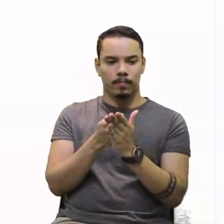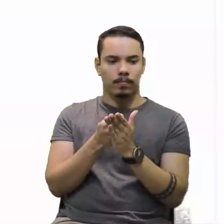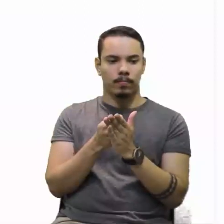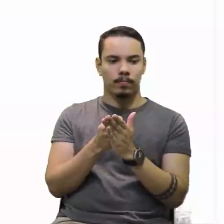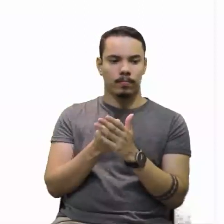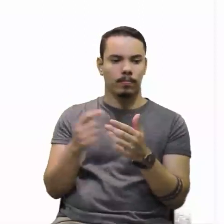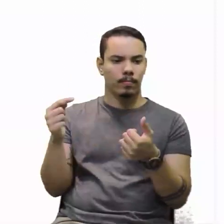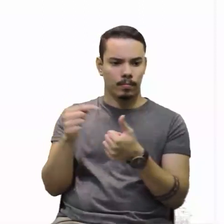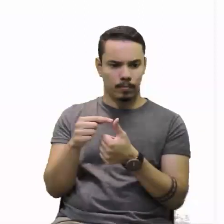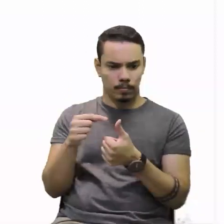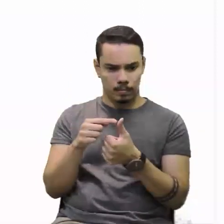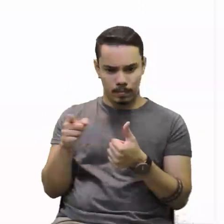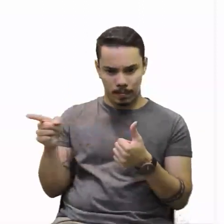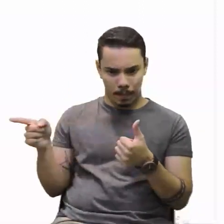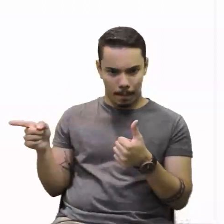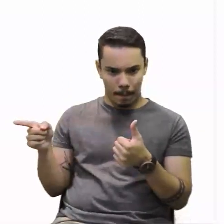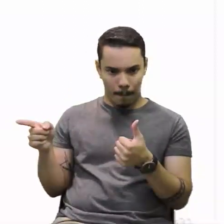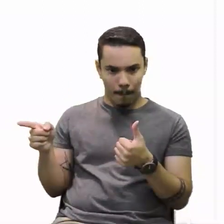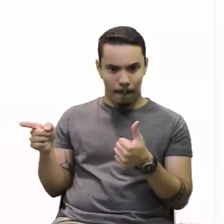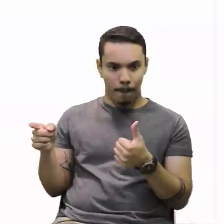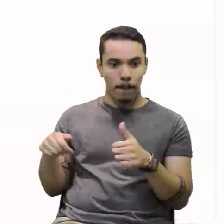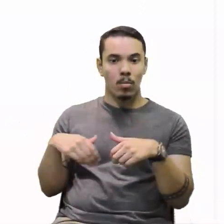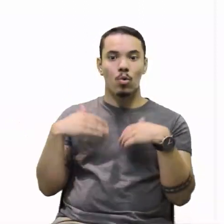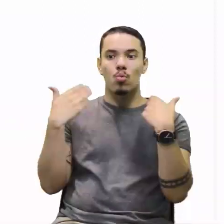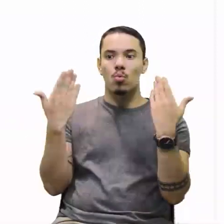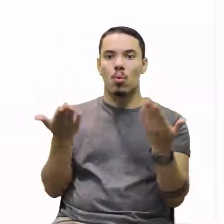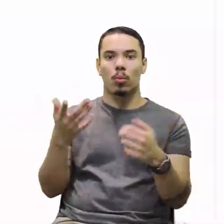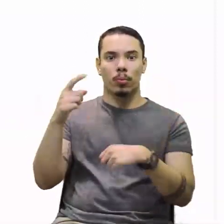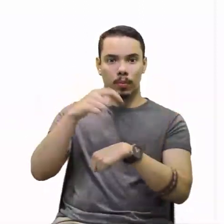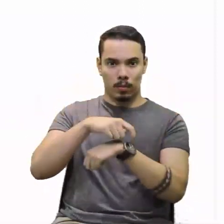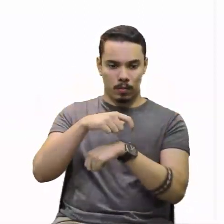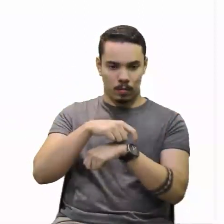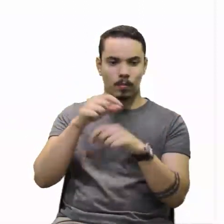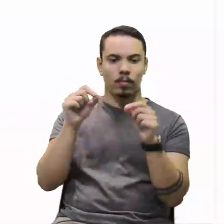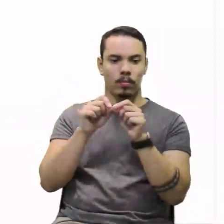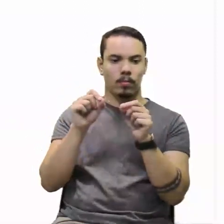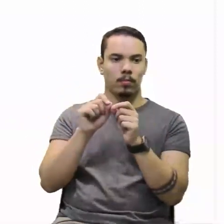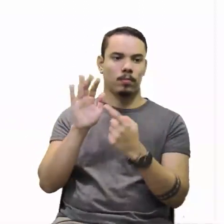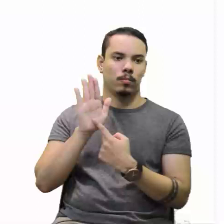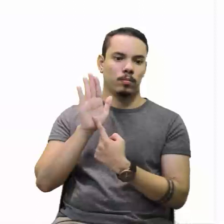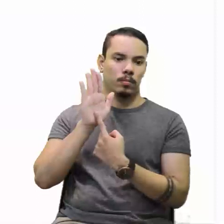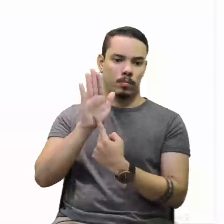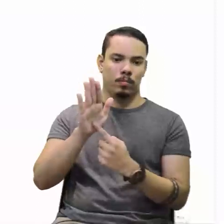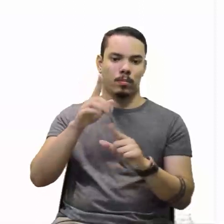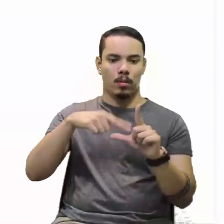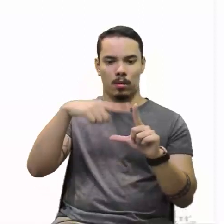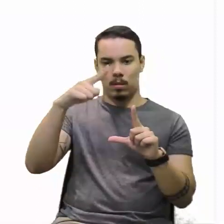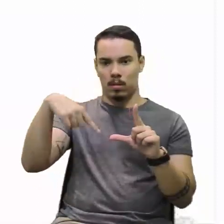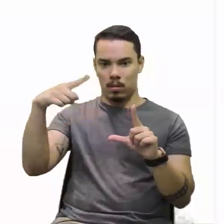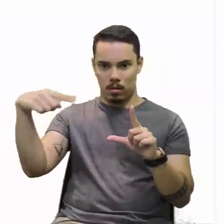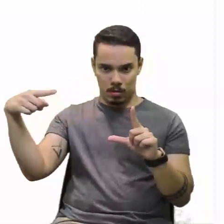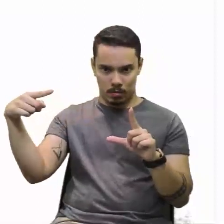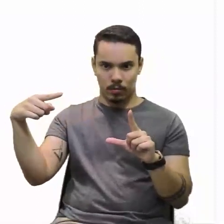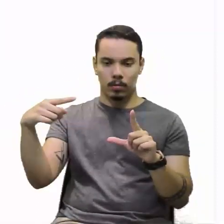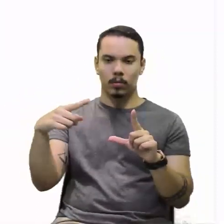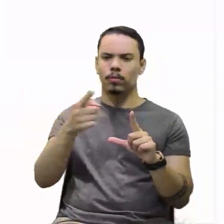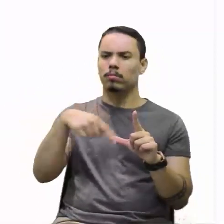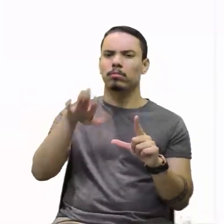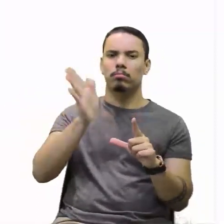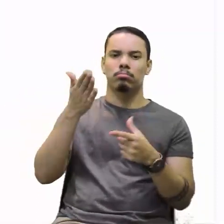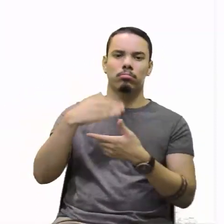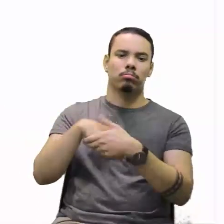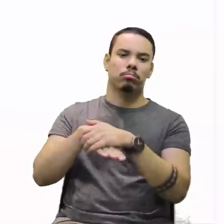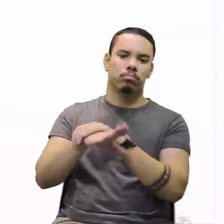A. O gráfico do fluxo em função do tempo. Vamos fazer um gráfico. Aqui tem uma função. Vocês estão acostumados